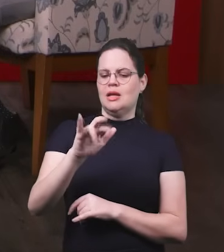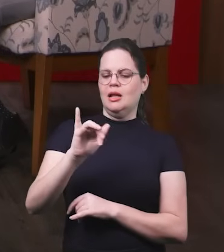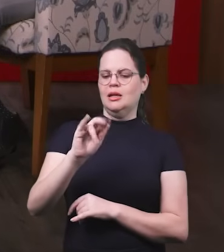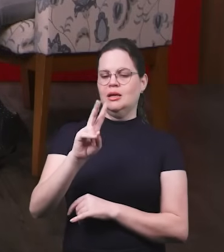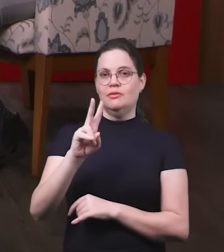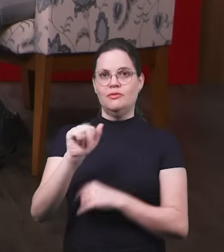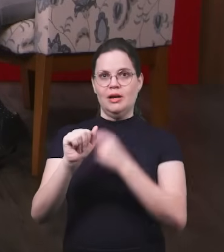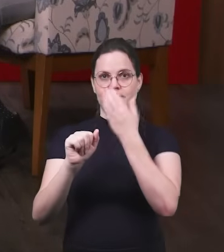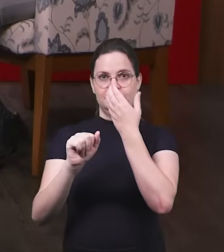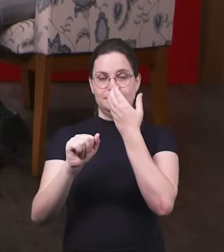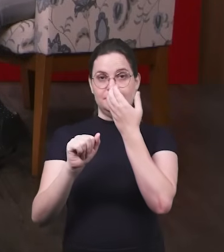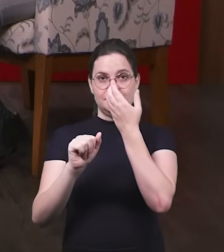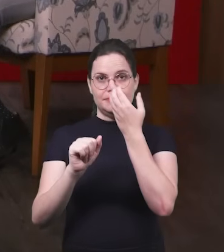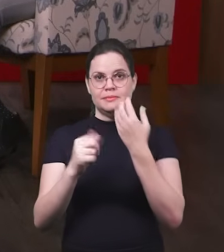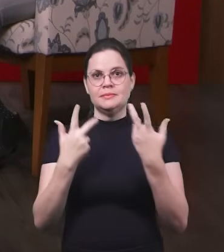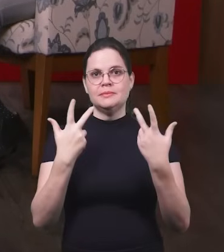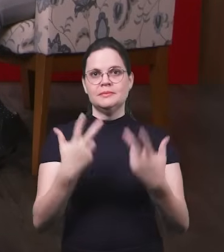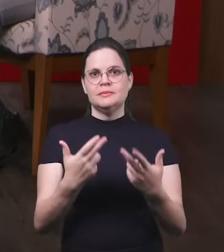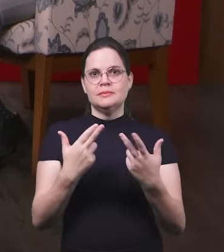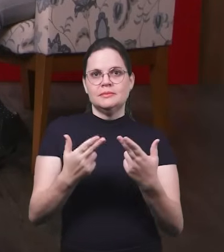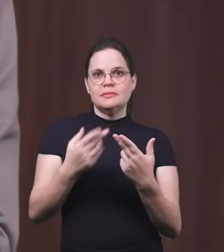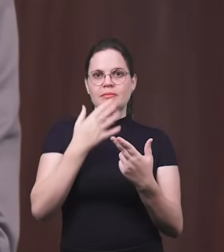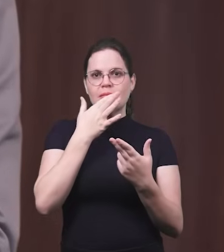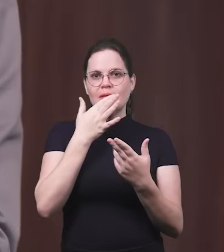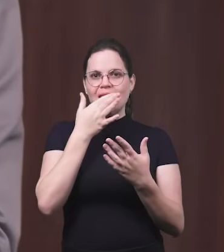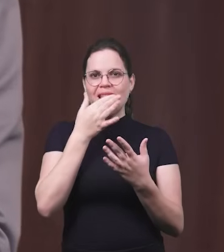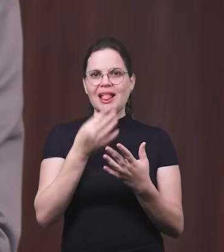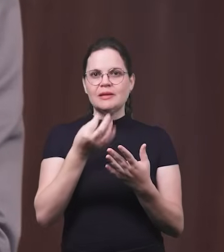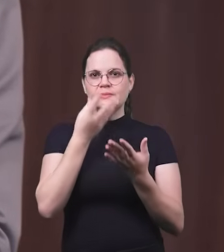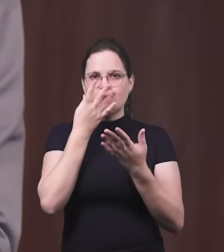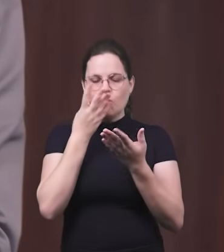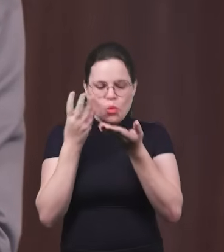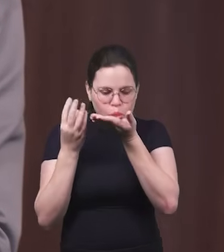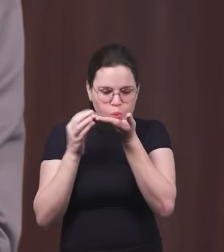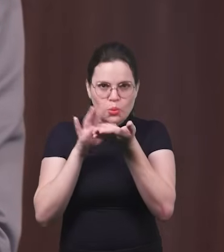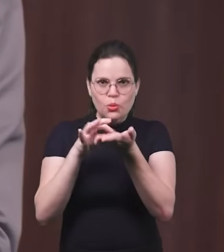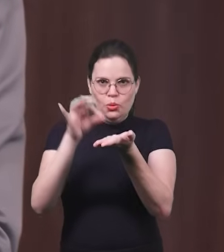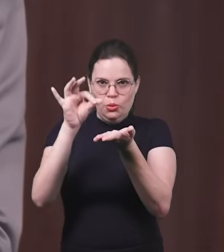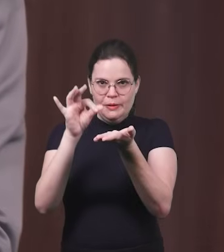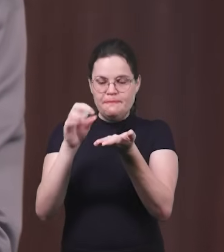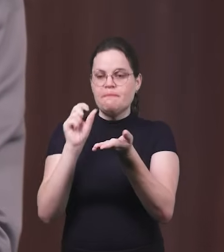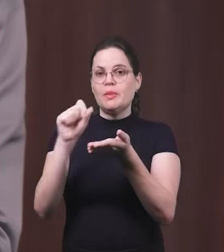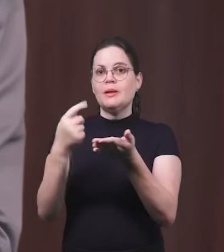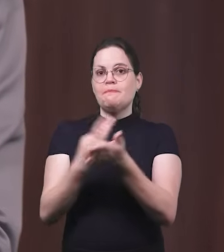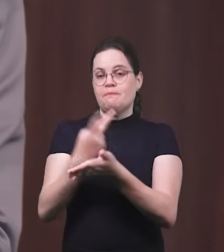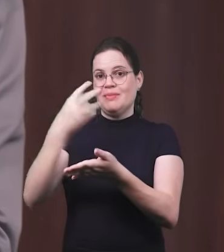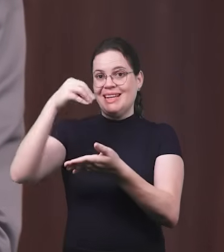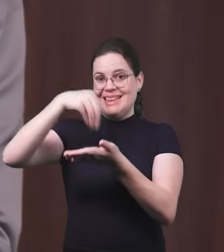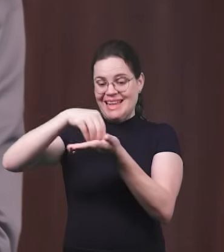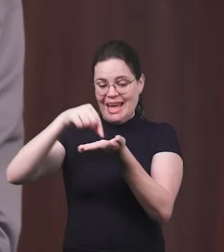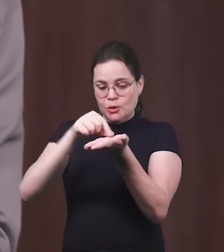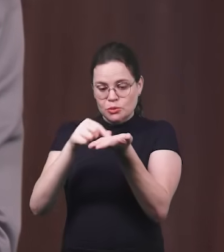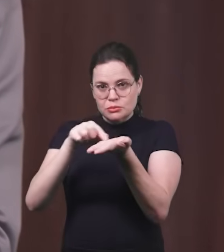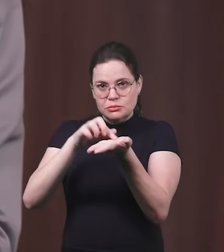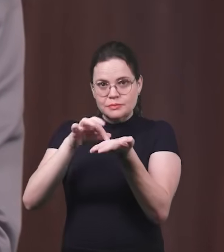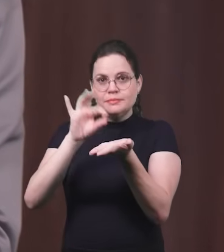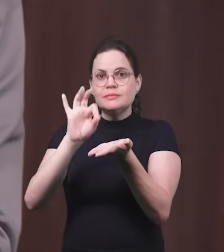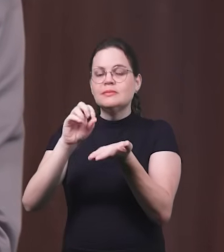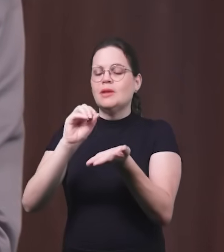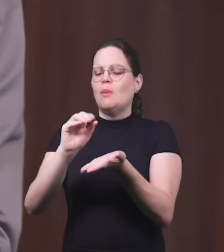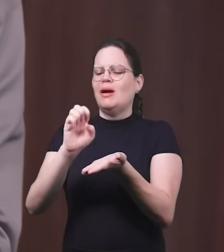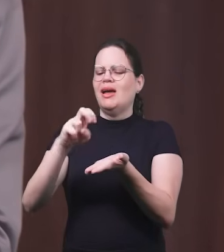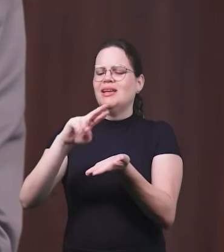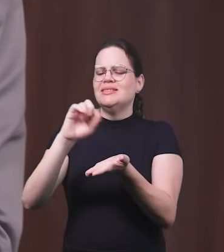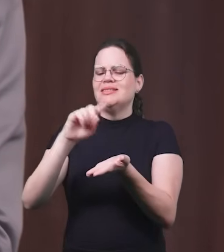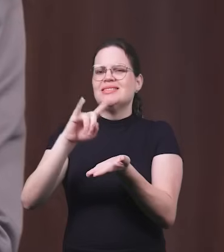dele tem como fosse uma enzima. Então, quando ele pega um graveto e coloca, essa enzima funciona como